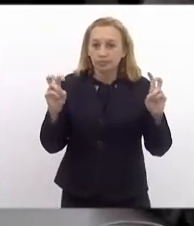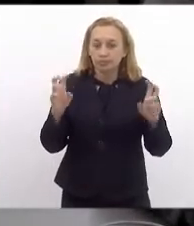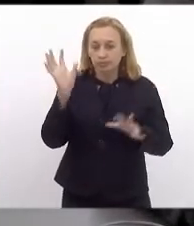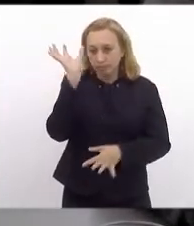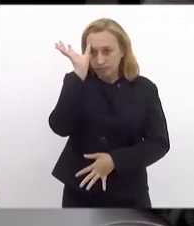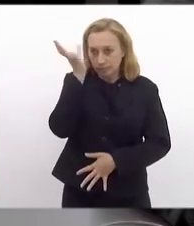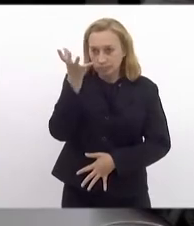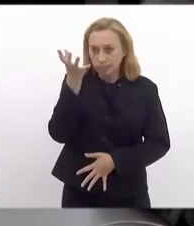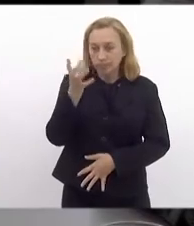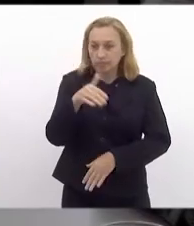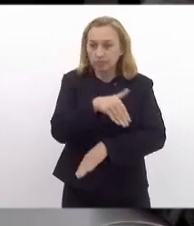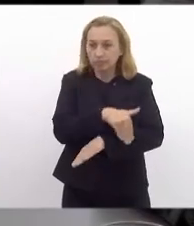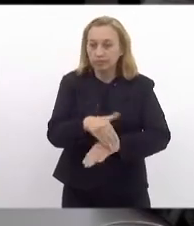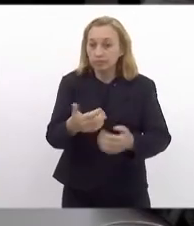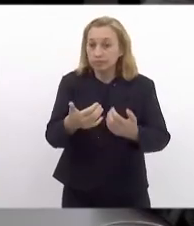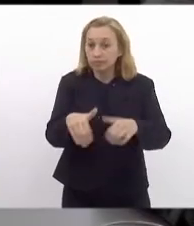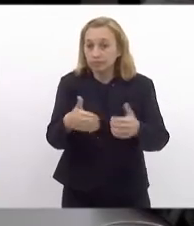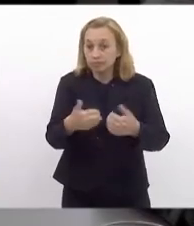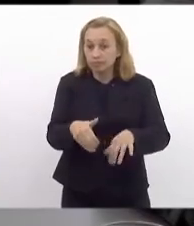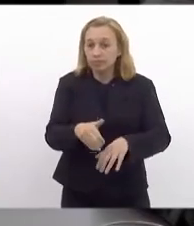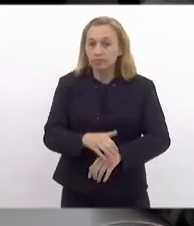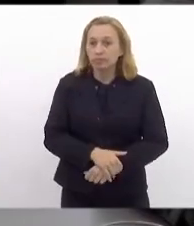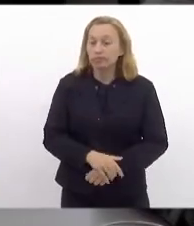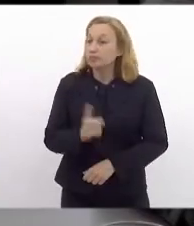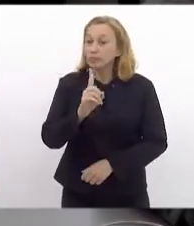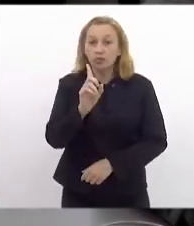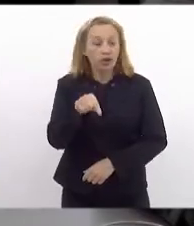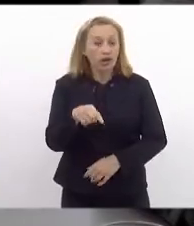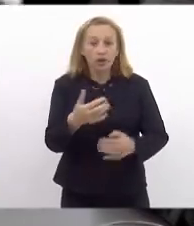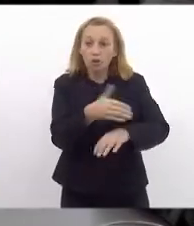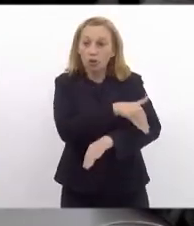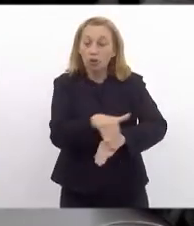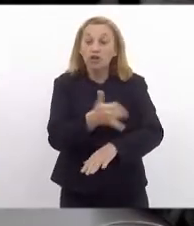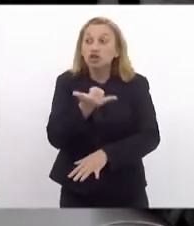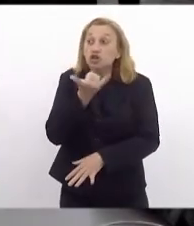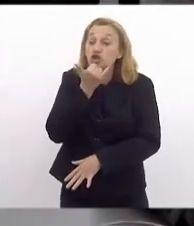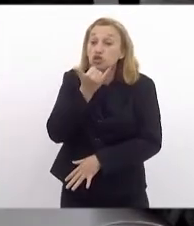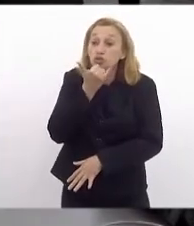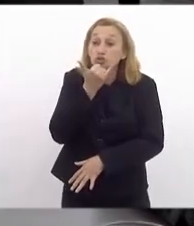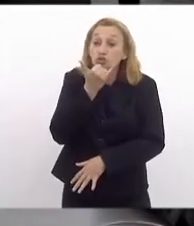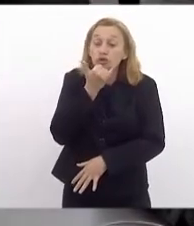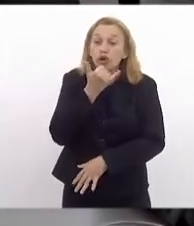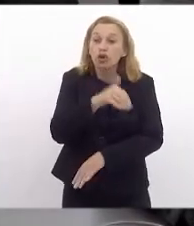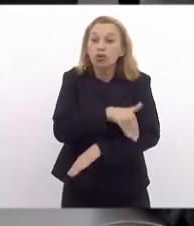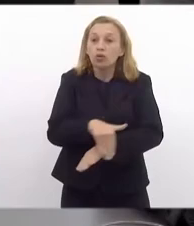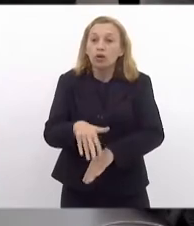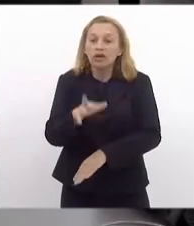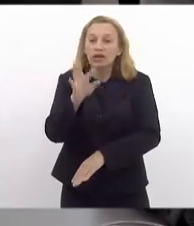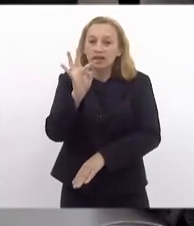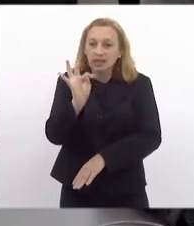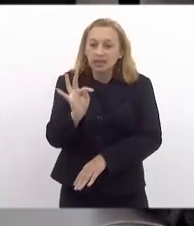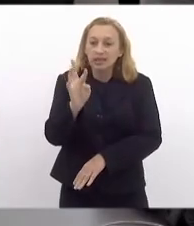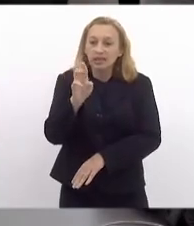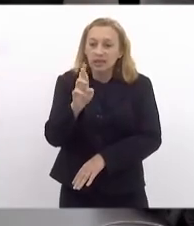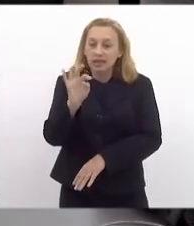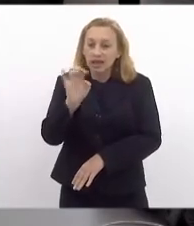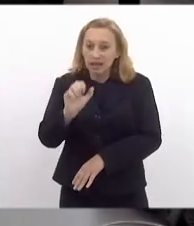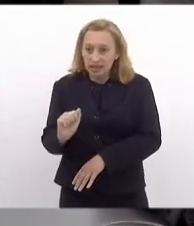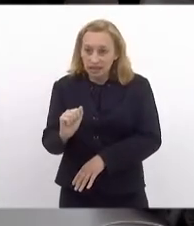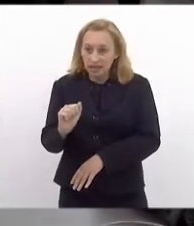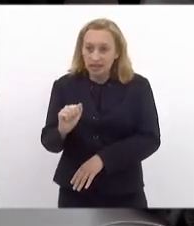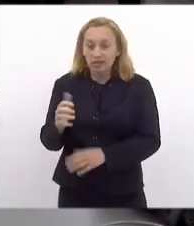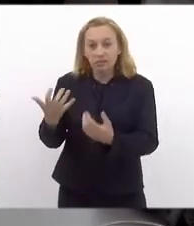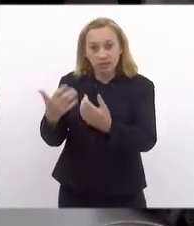resolver a Rua Petrópolis considero não é Rua Petrópolis Rua Teresa em